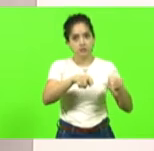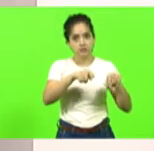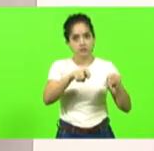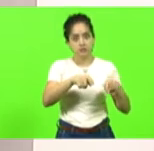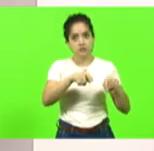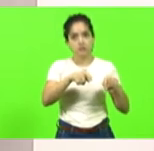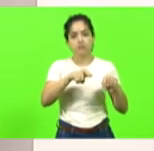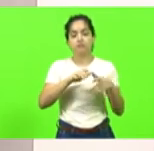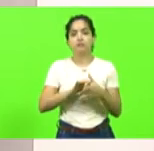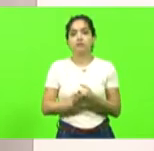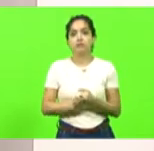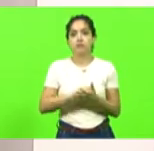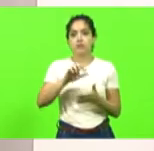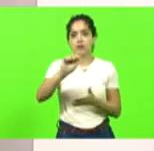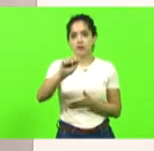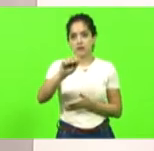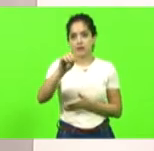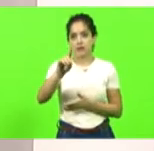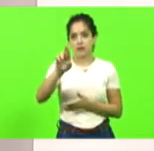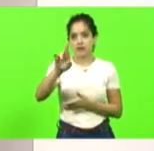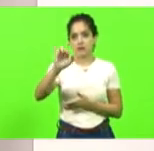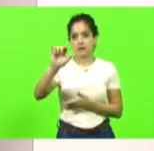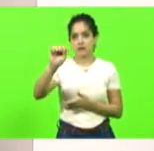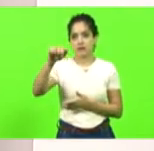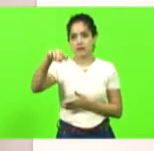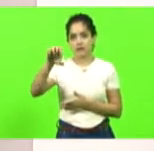Campesina, Adriane Canan.